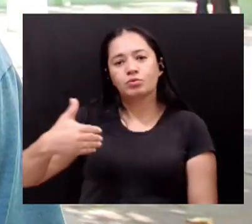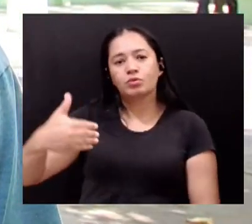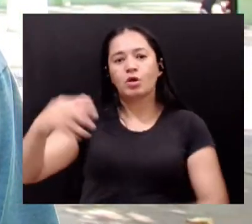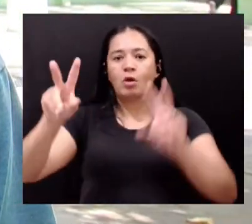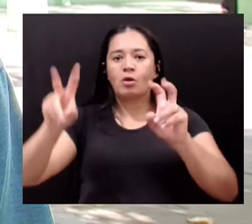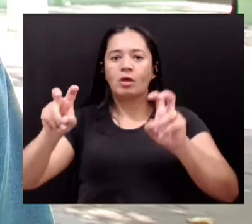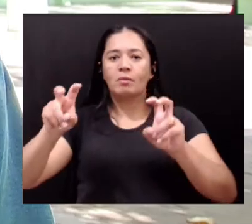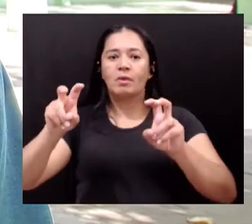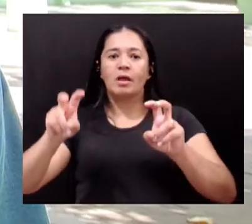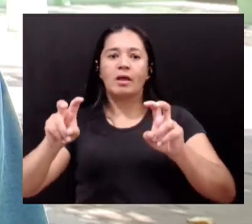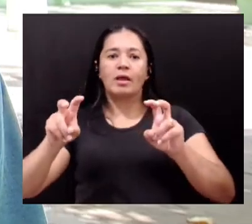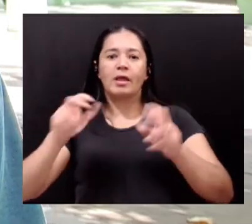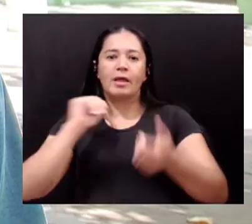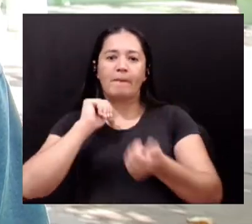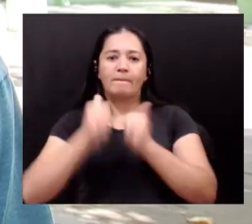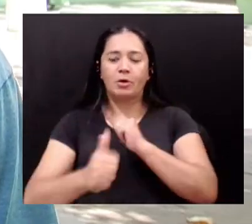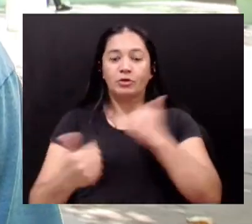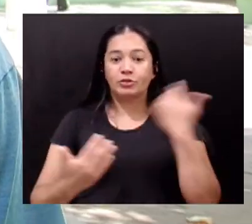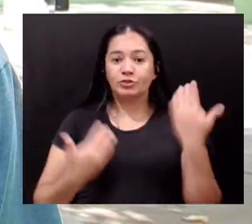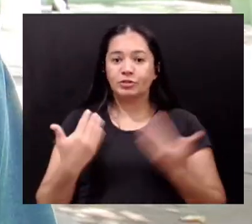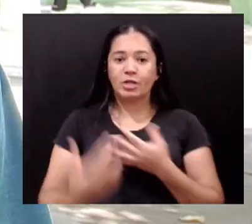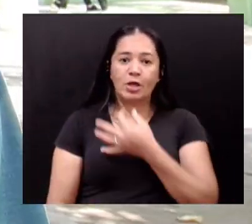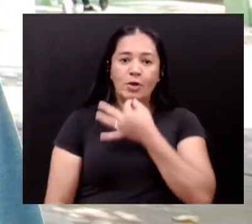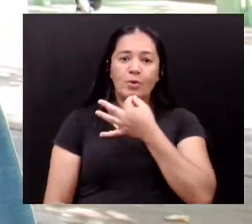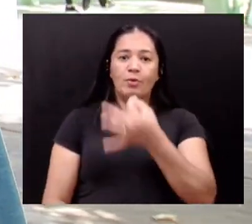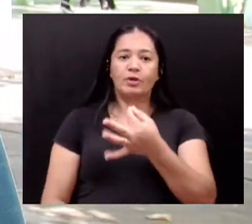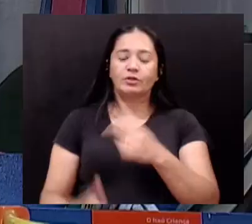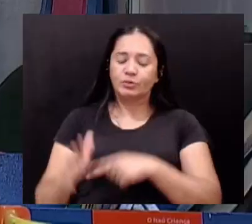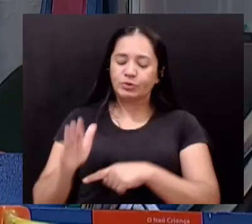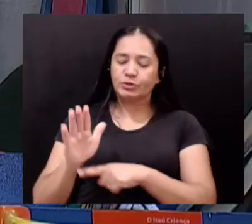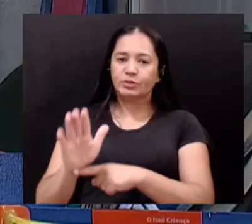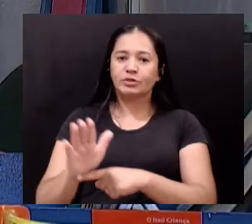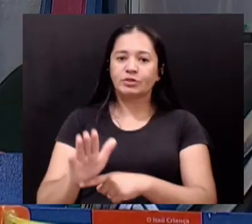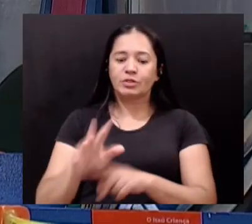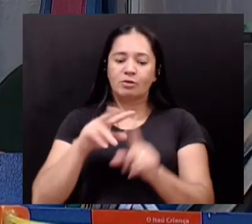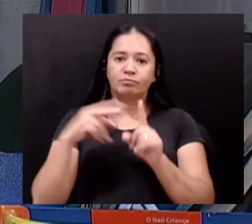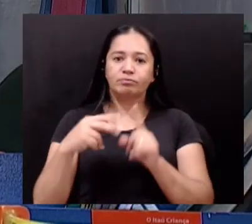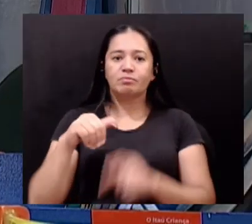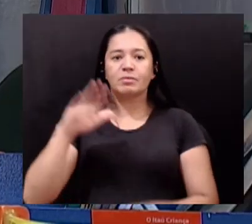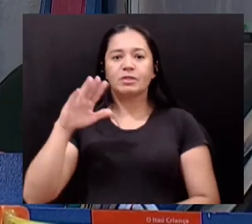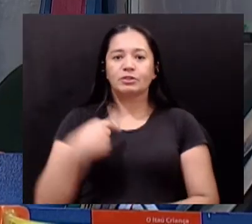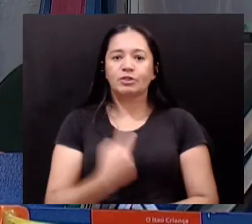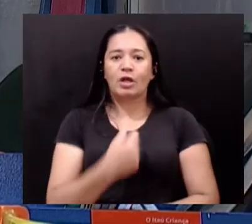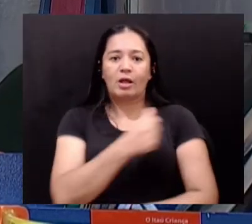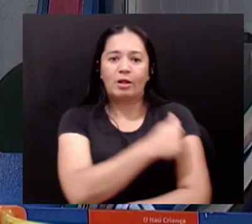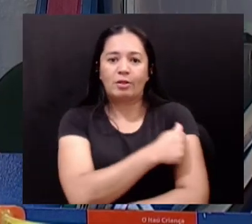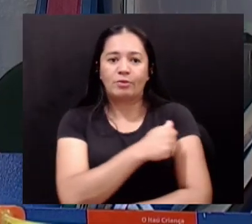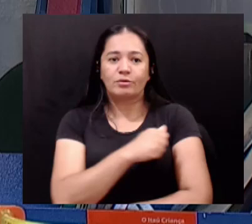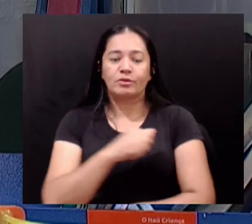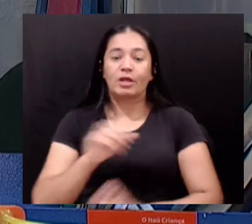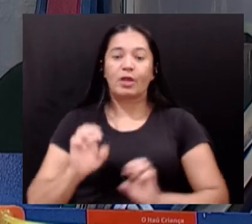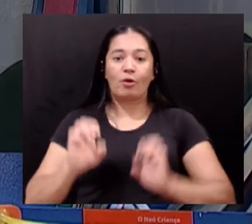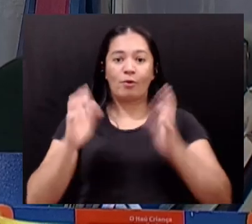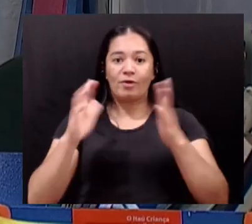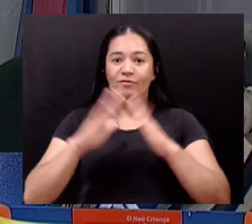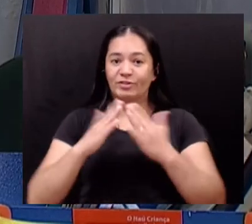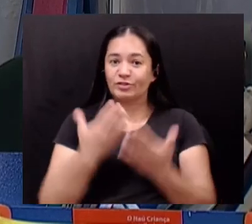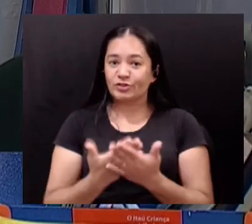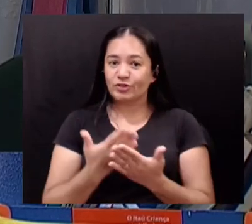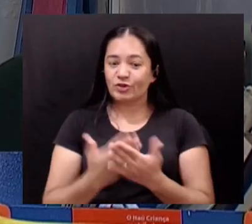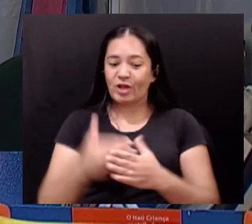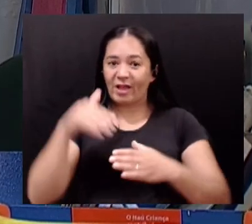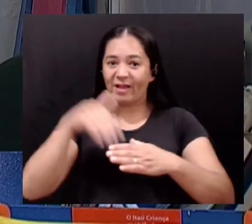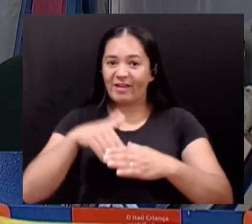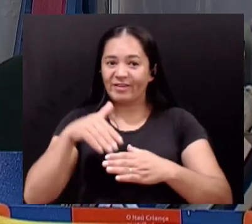eu acredito que isso ajude bastante, dê mais visibilidade para nós alunos. Mais do que um evento escolar, a eleição faz parte de